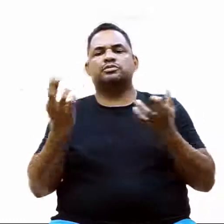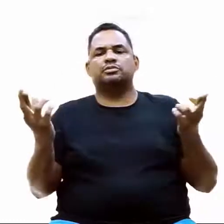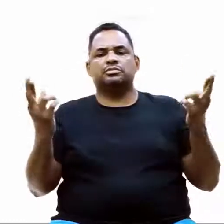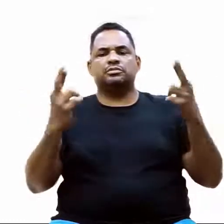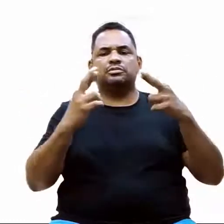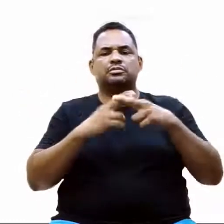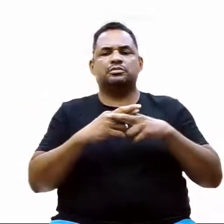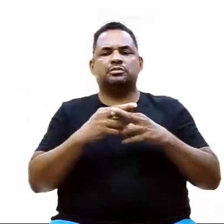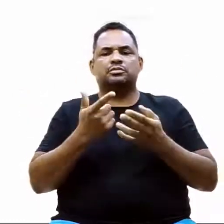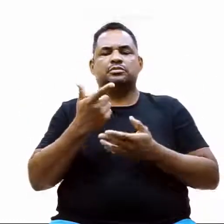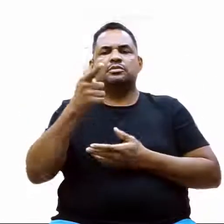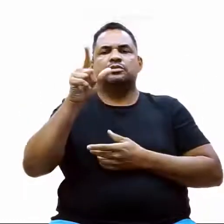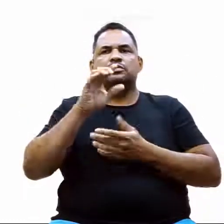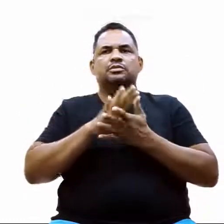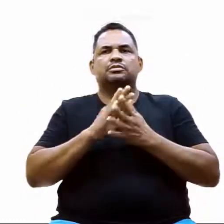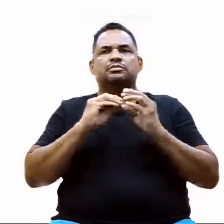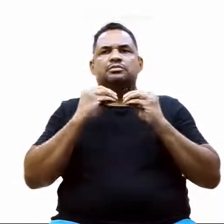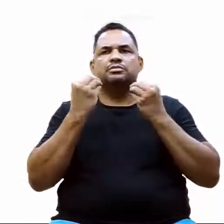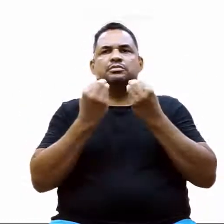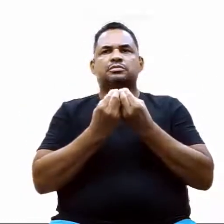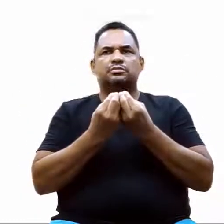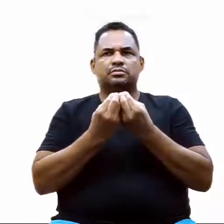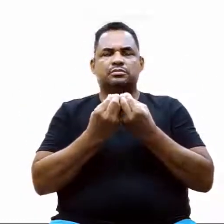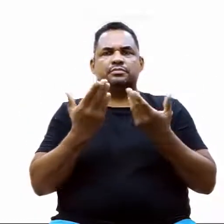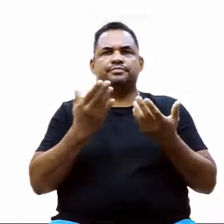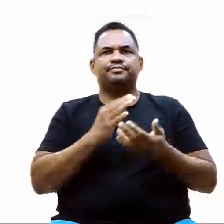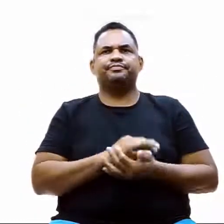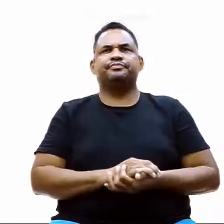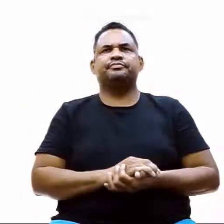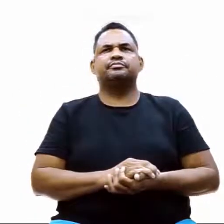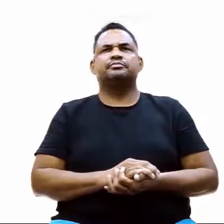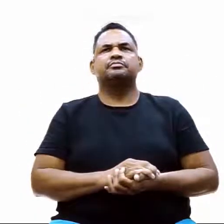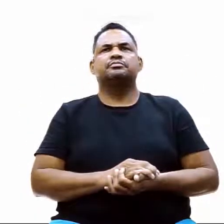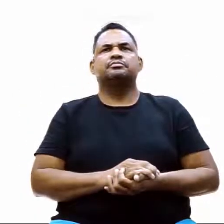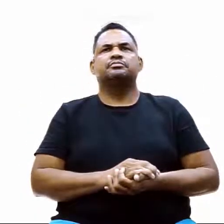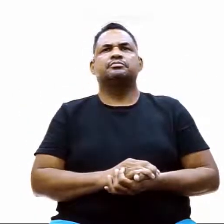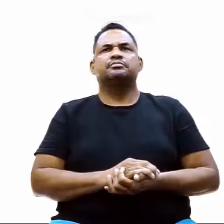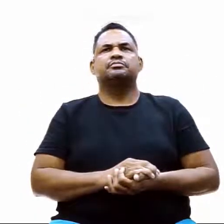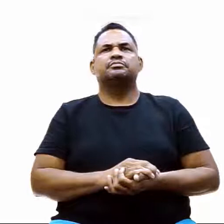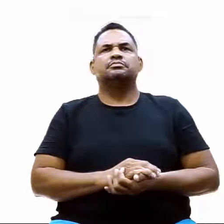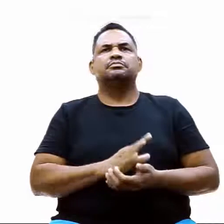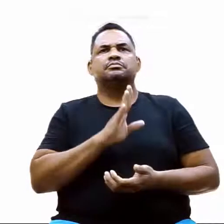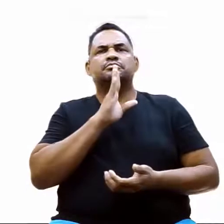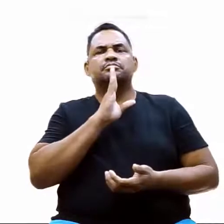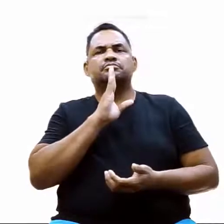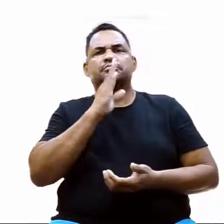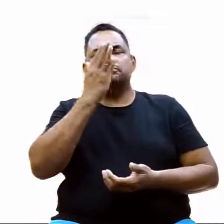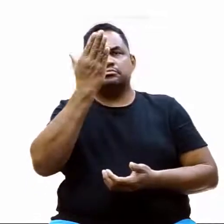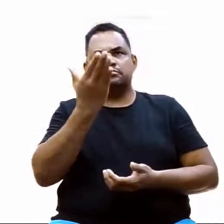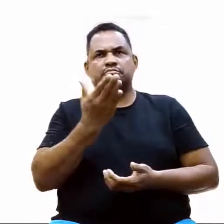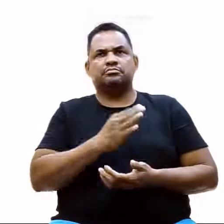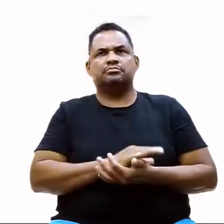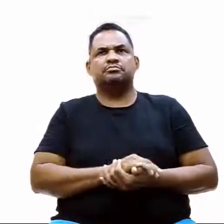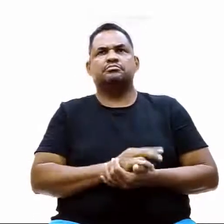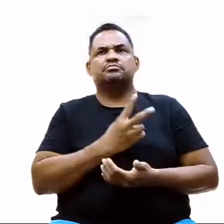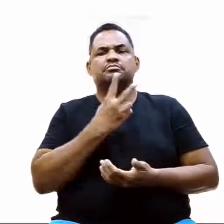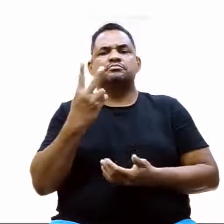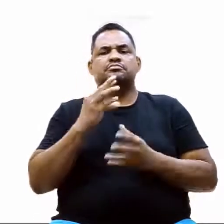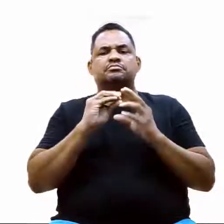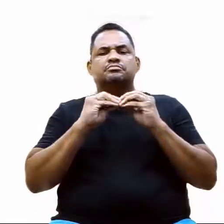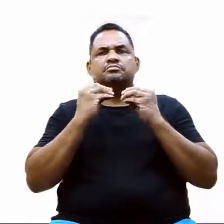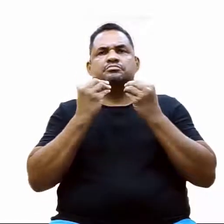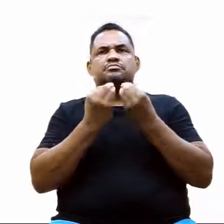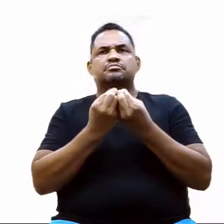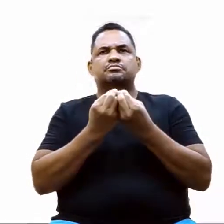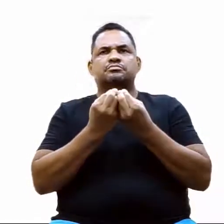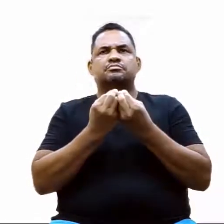outra substância. Então, aqui está se conhecendo o quê? Duas substâncias, onde